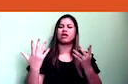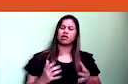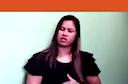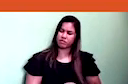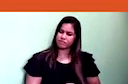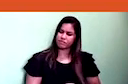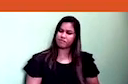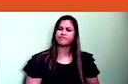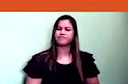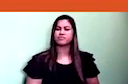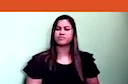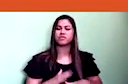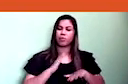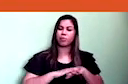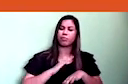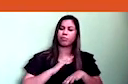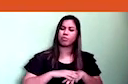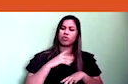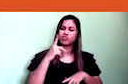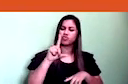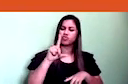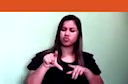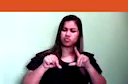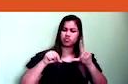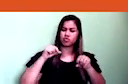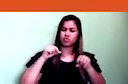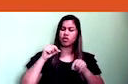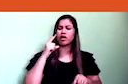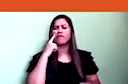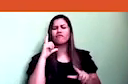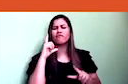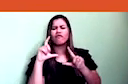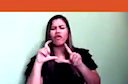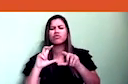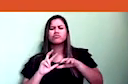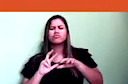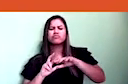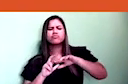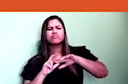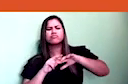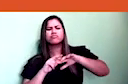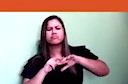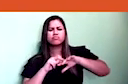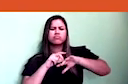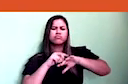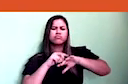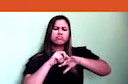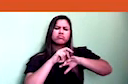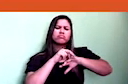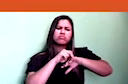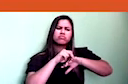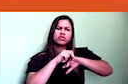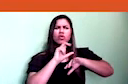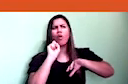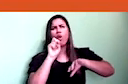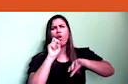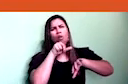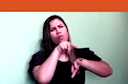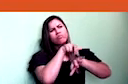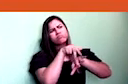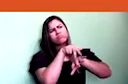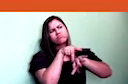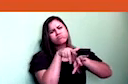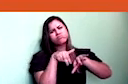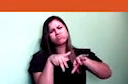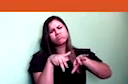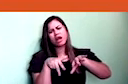Então, escolha. Veja, o gato está subindo ou está descendo? É uma questão de escolha.